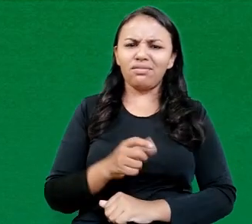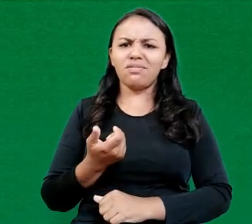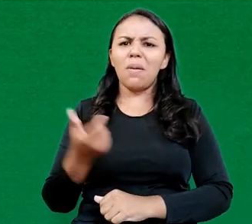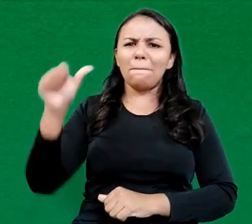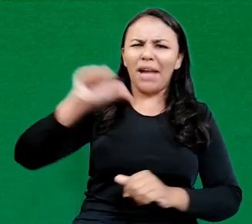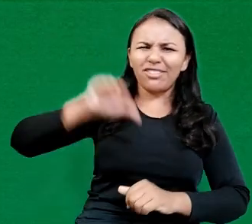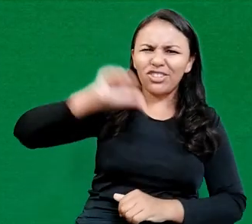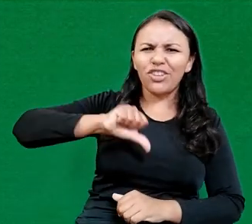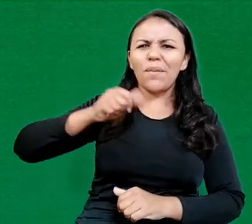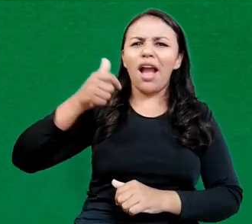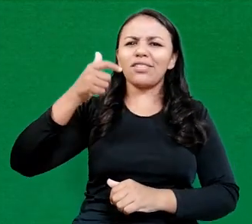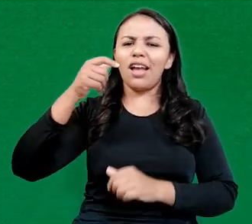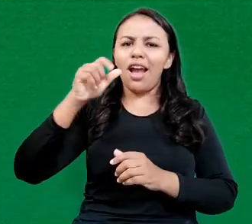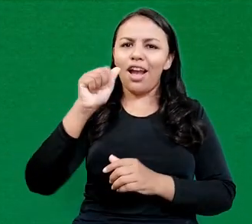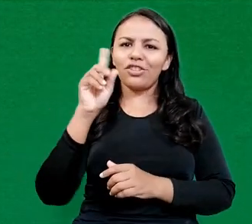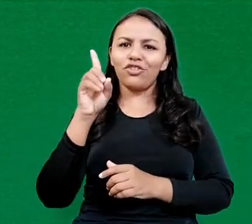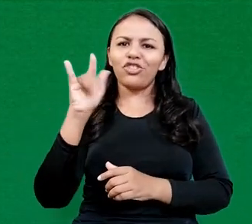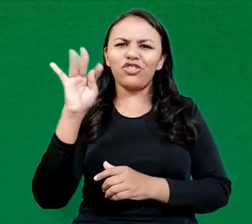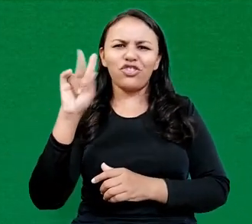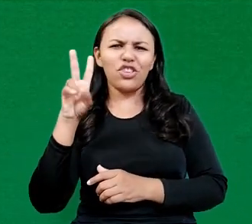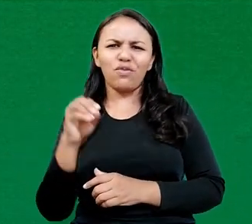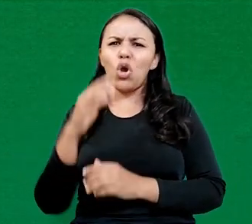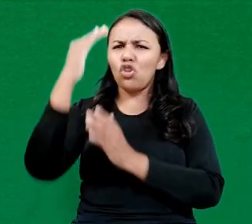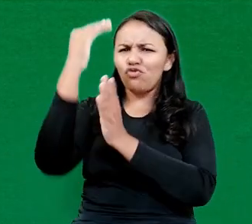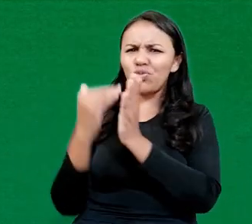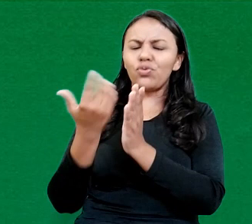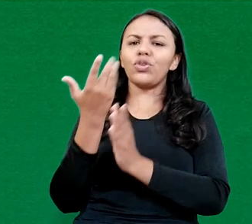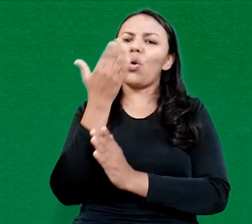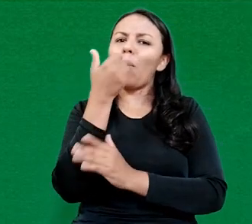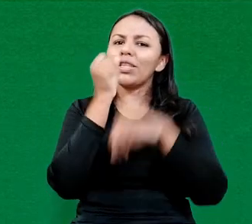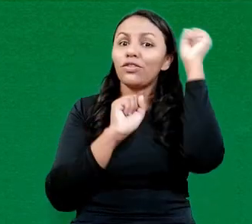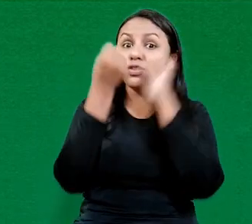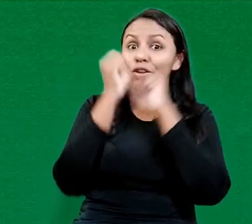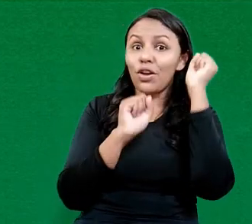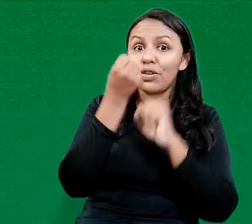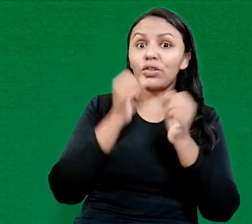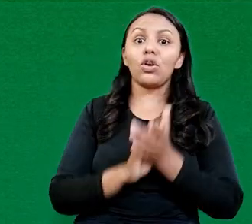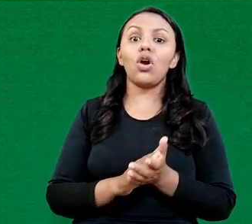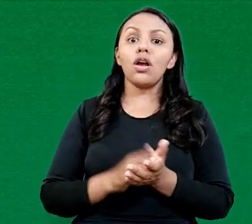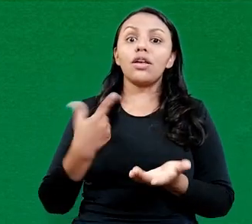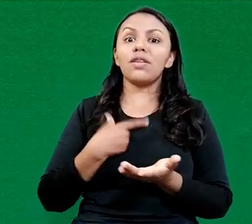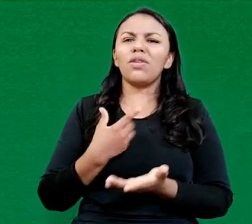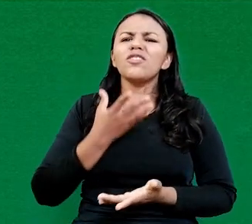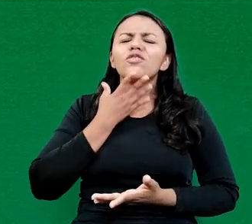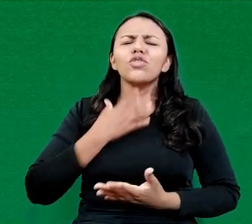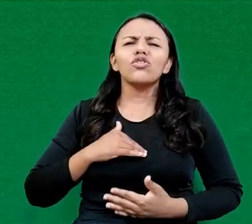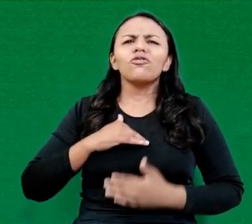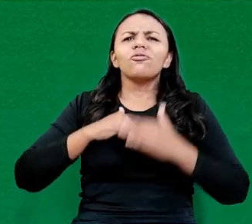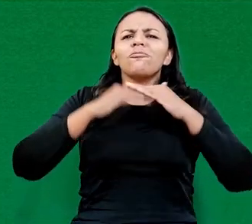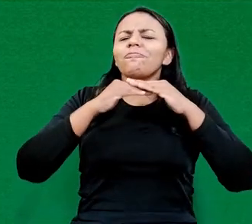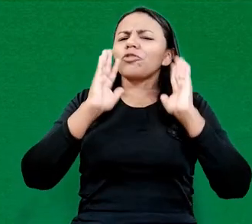aditivos alimentares, reduza os produtos industrializados, faça refeições e consuma apenas 80% da sua capacidade